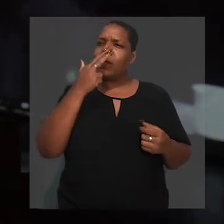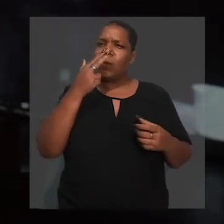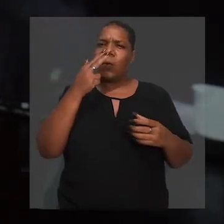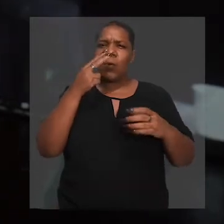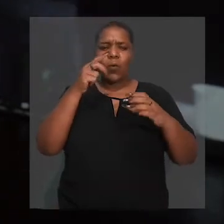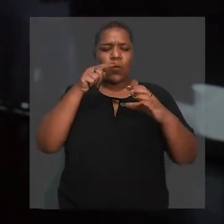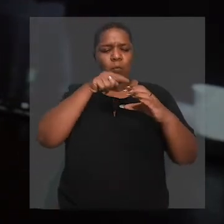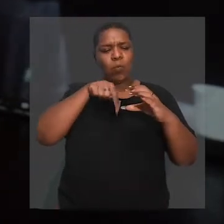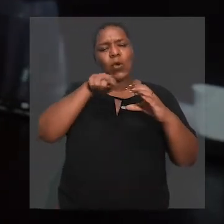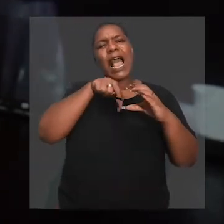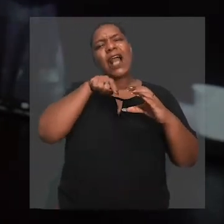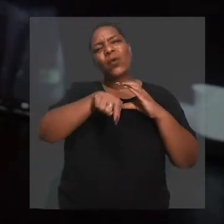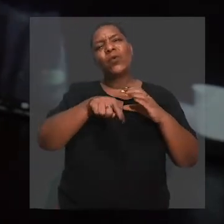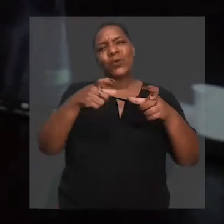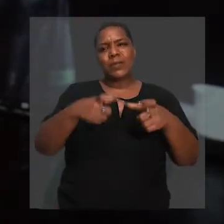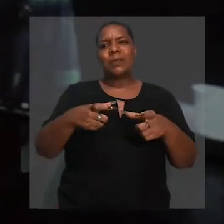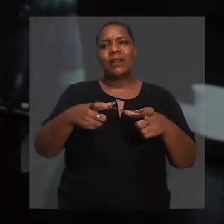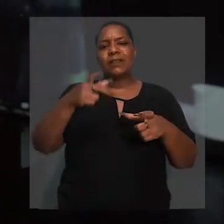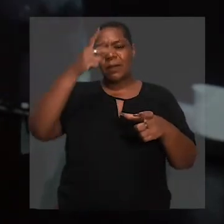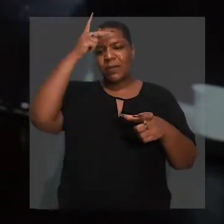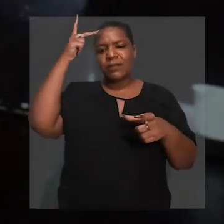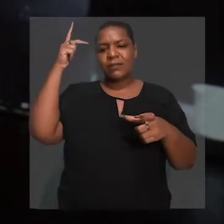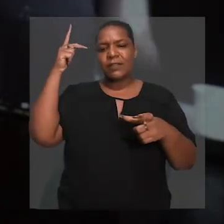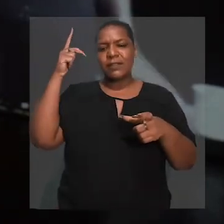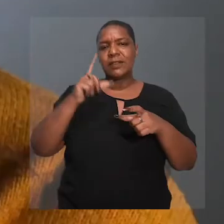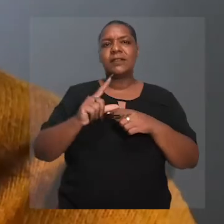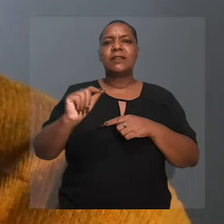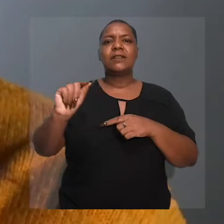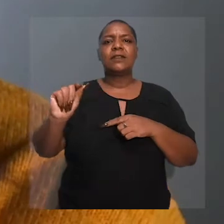um buraco do espaço que a pessoa ocupava.